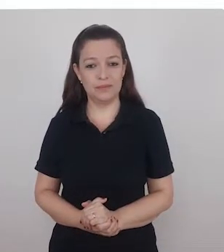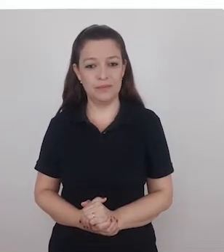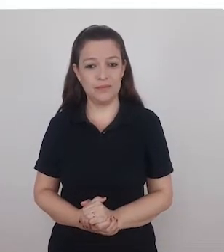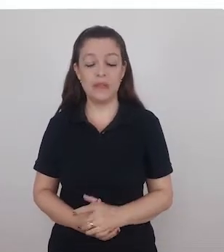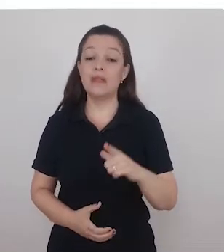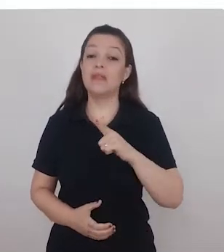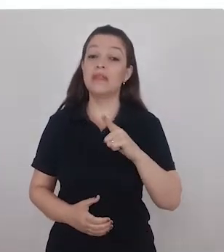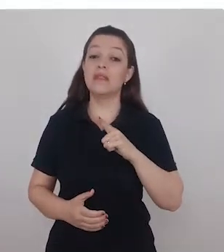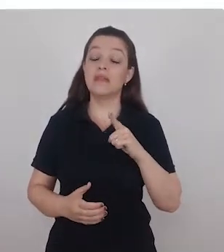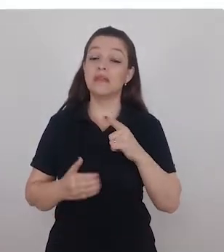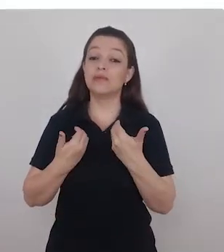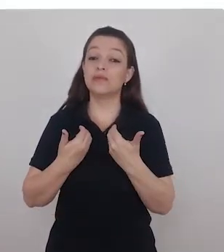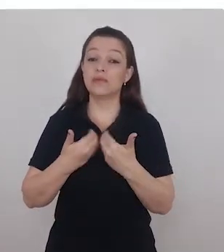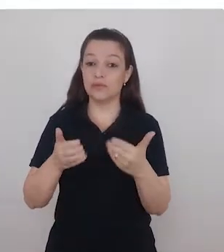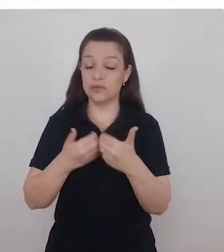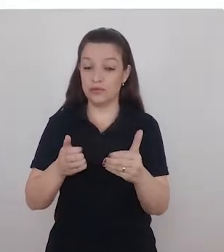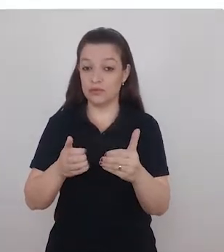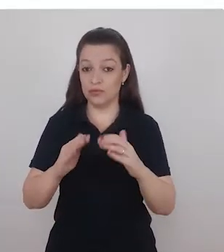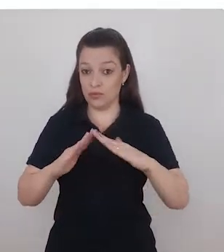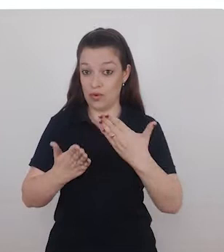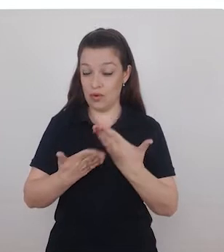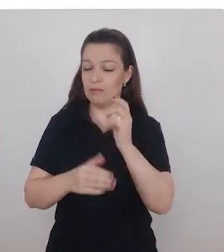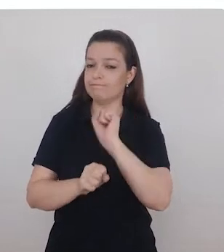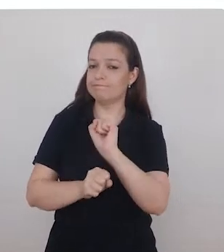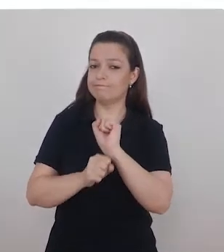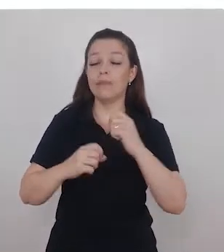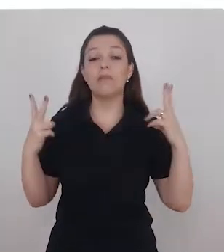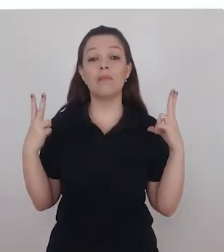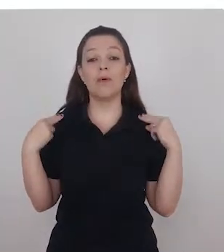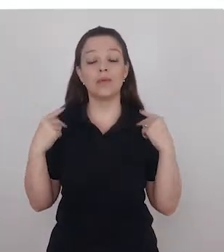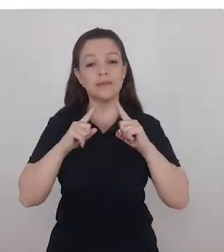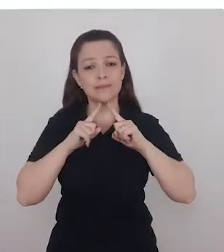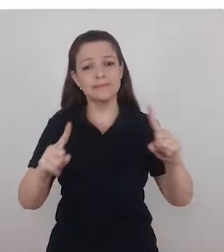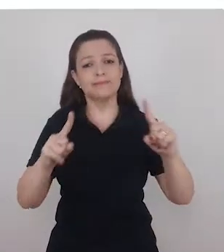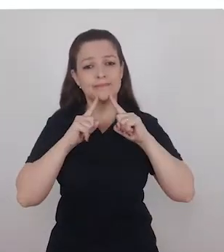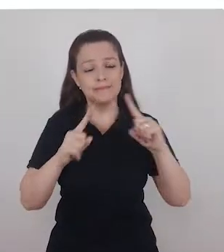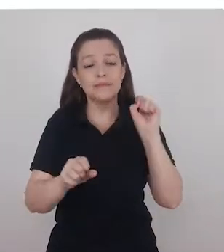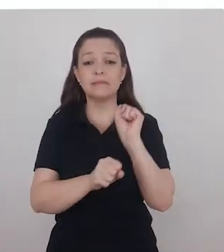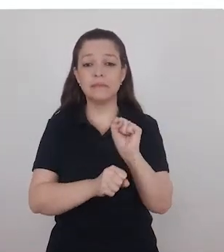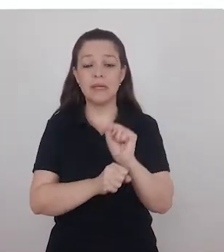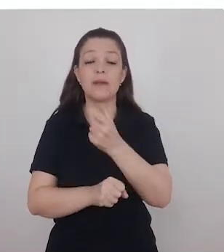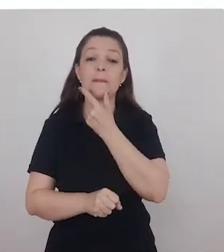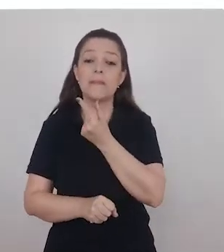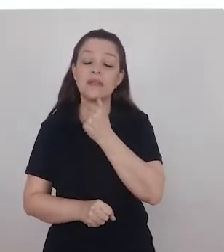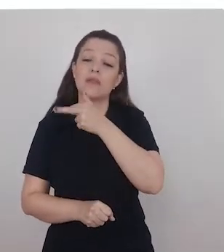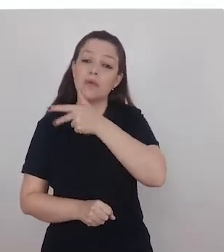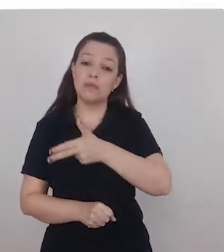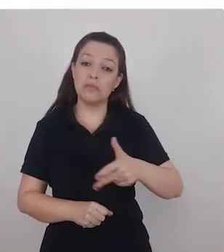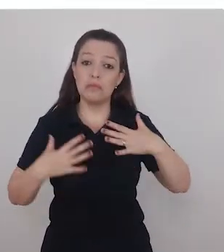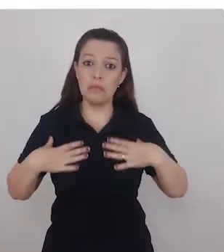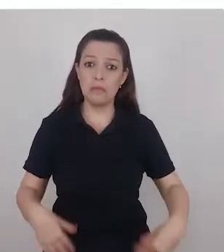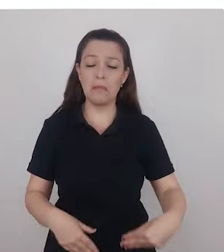O transporte escolar espera, o motorista reclama, mas quando ele sai de casa, ainda